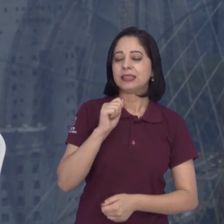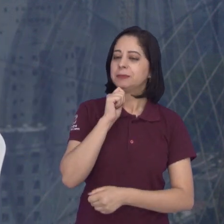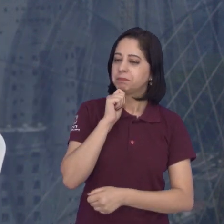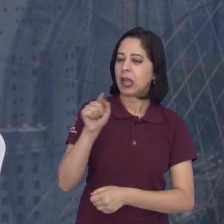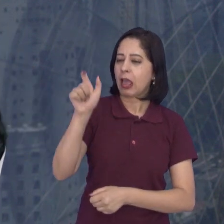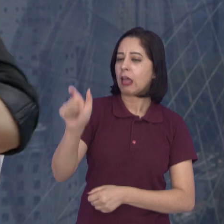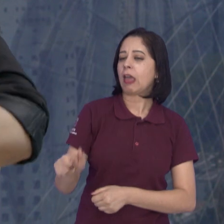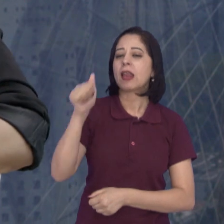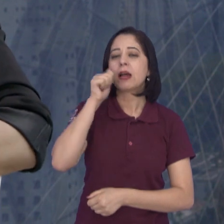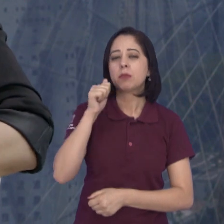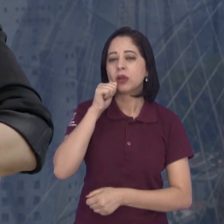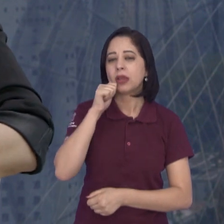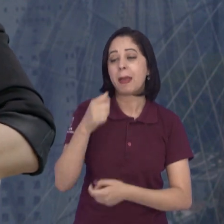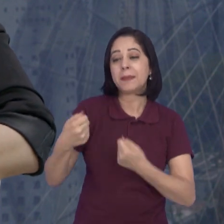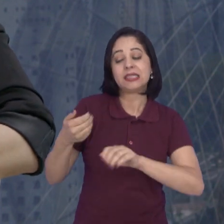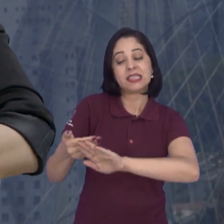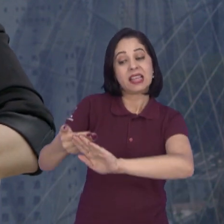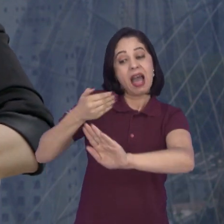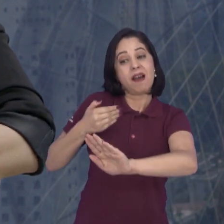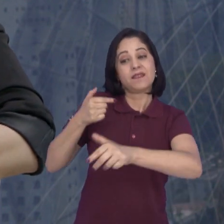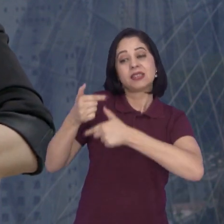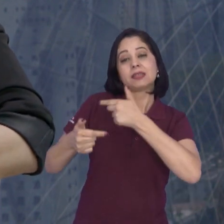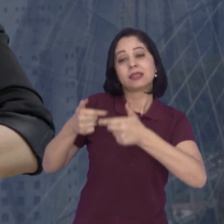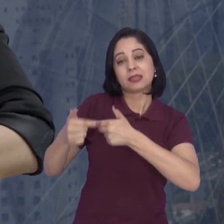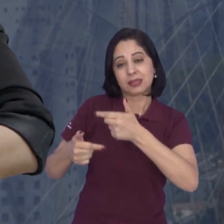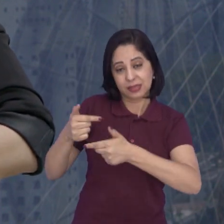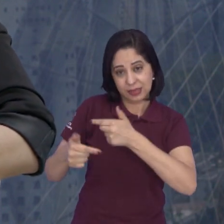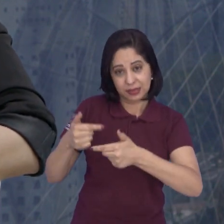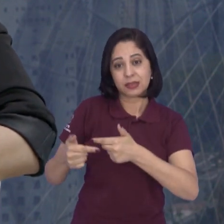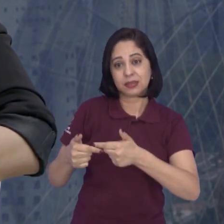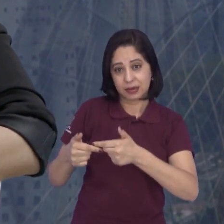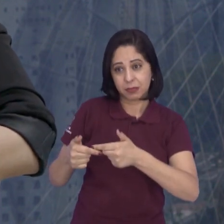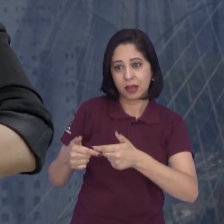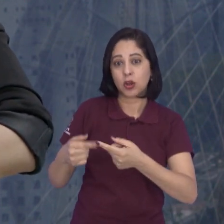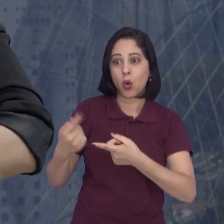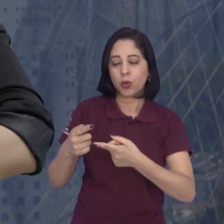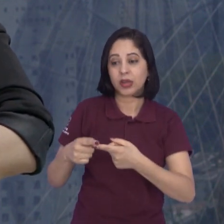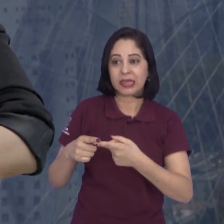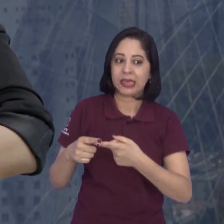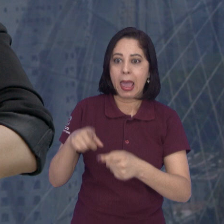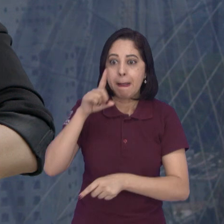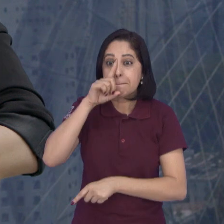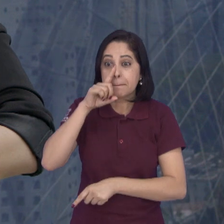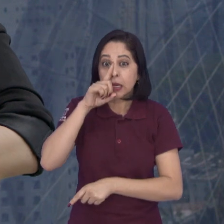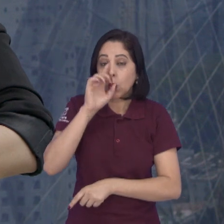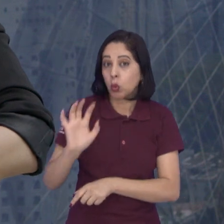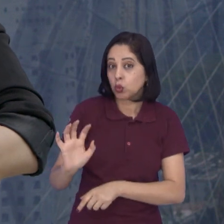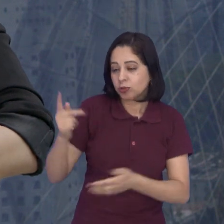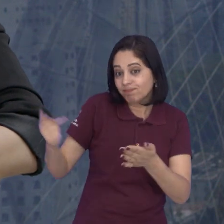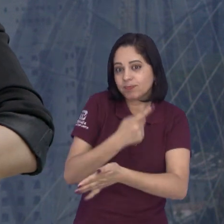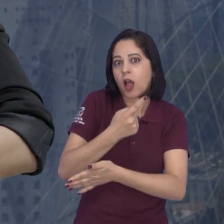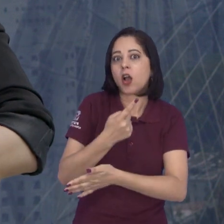aquela mulher ali, por algum motivo, para ela pode ser, ela esteja em risco, indo ao trabalho, ele pode